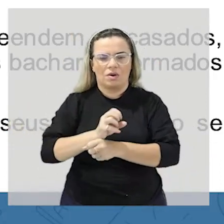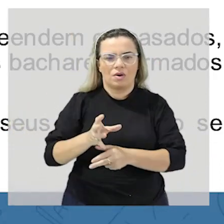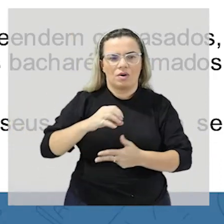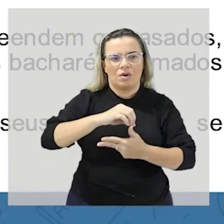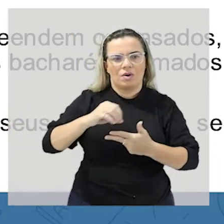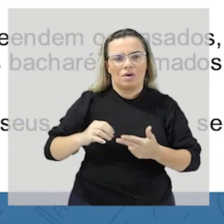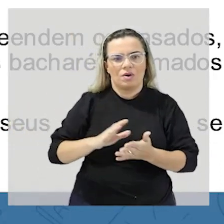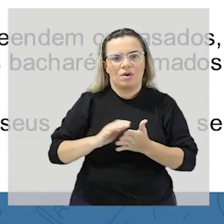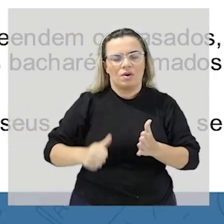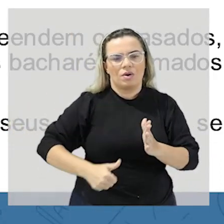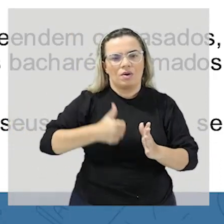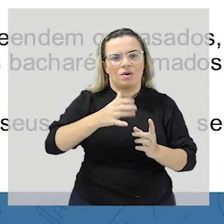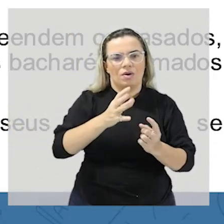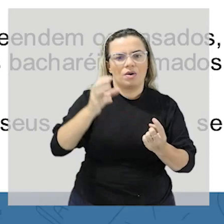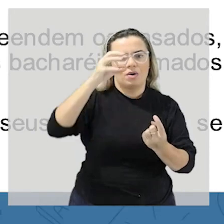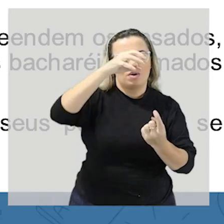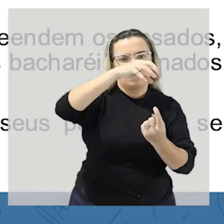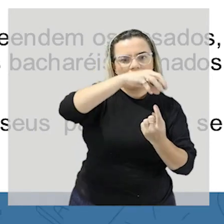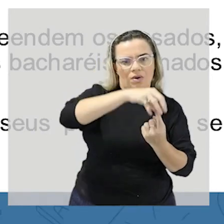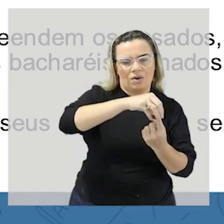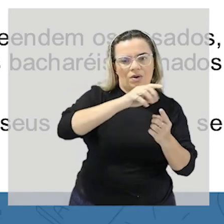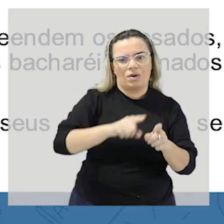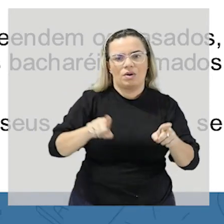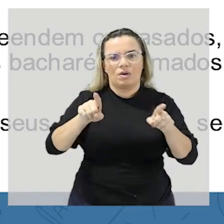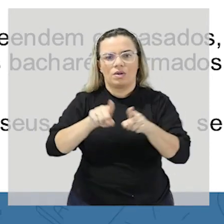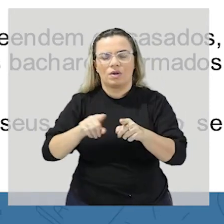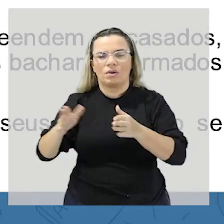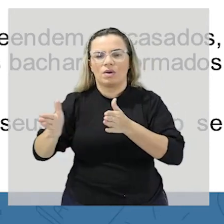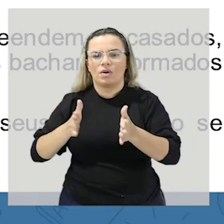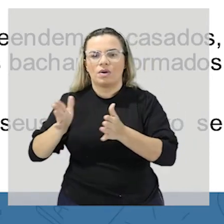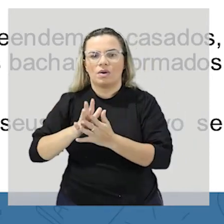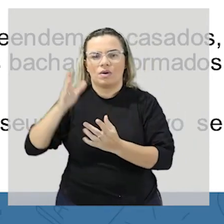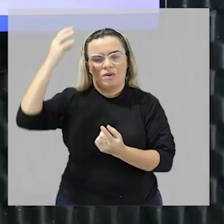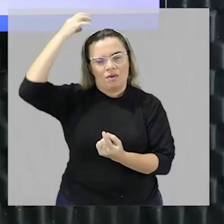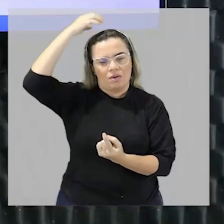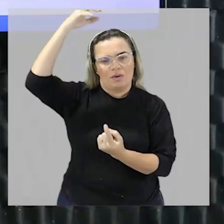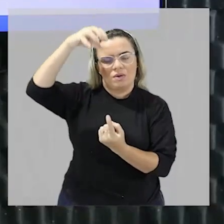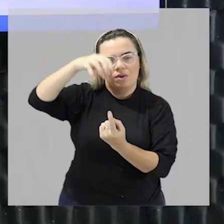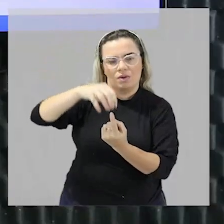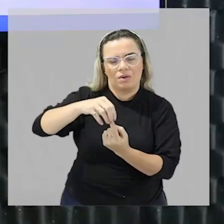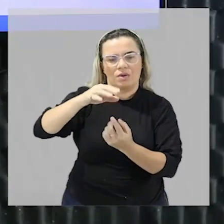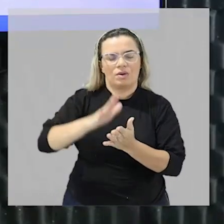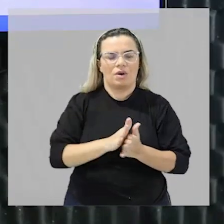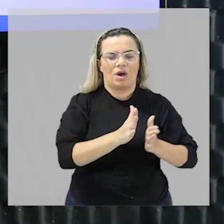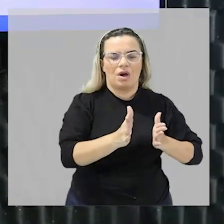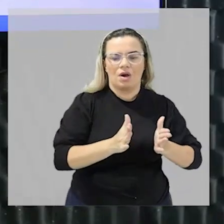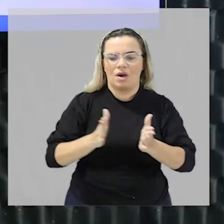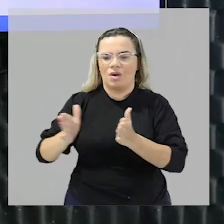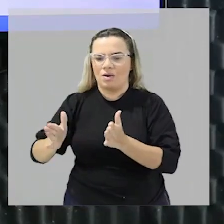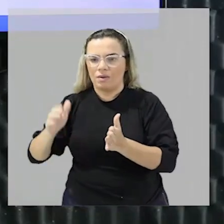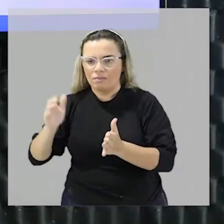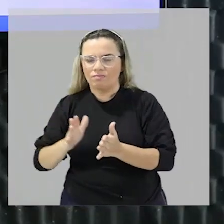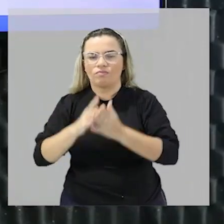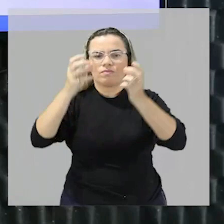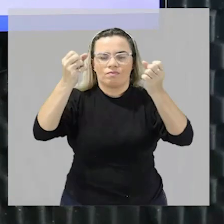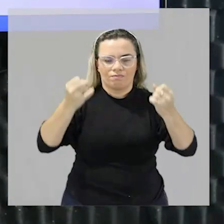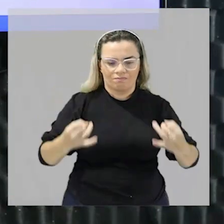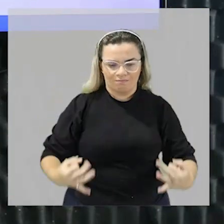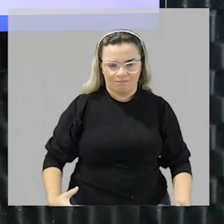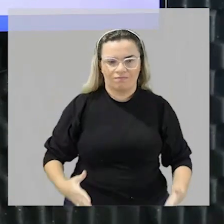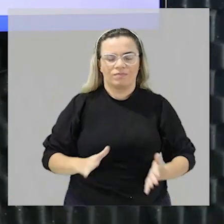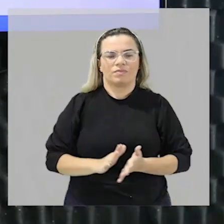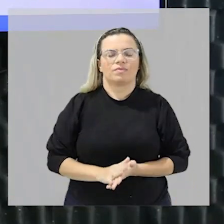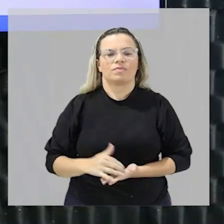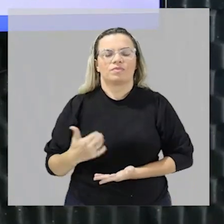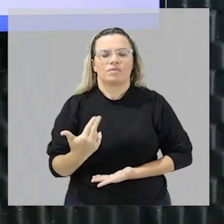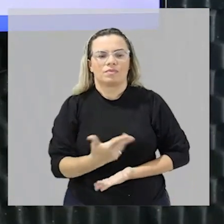primeiro reinado e o período regencial, que corresponde aí às duas primeiras fases da monarquia brasileira. A nossa primeira